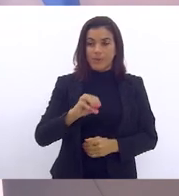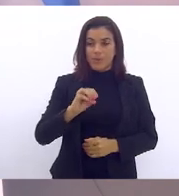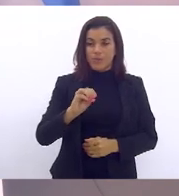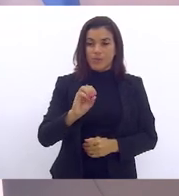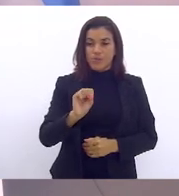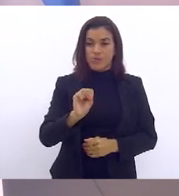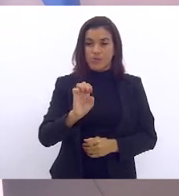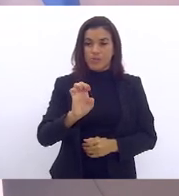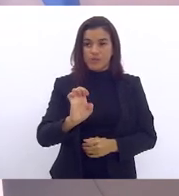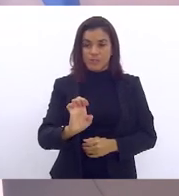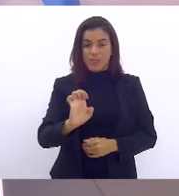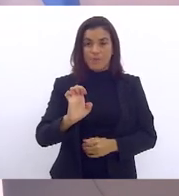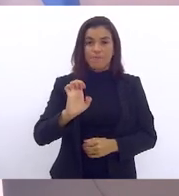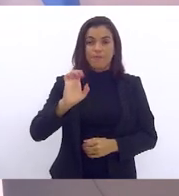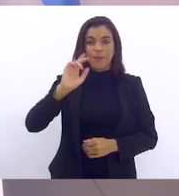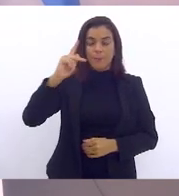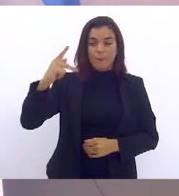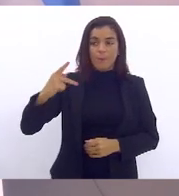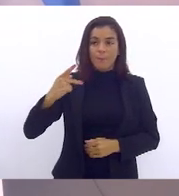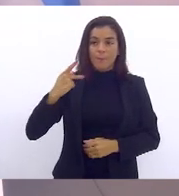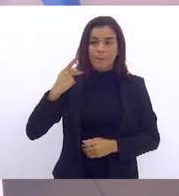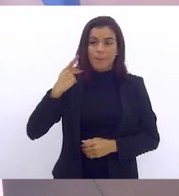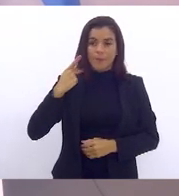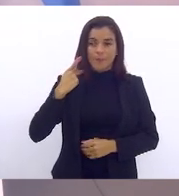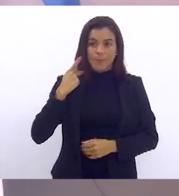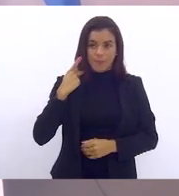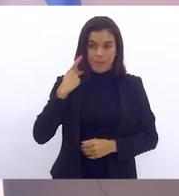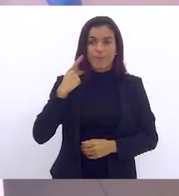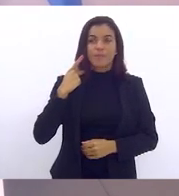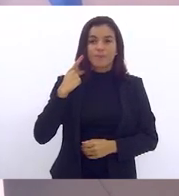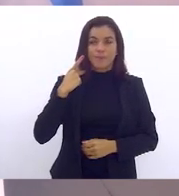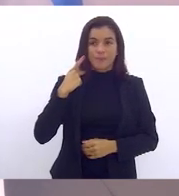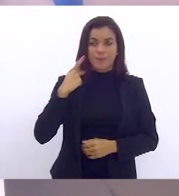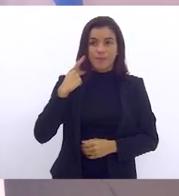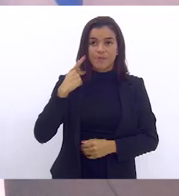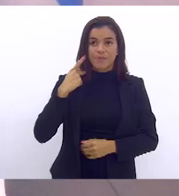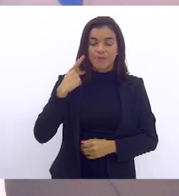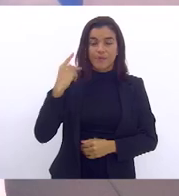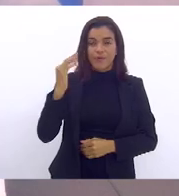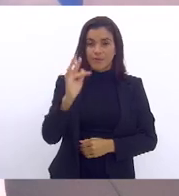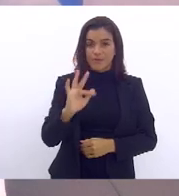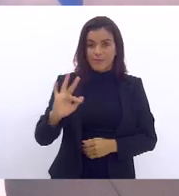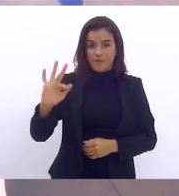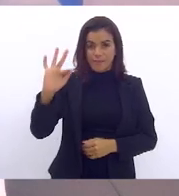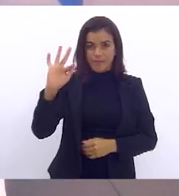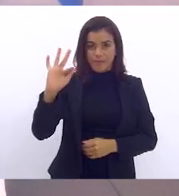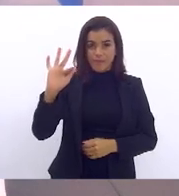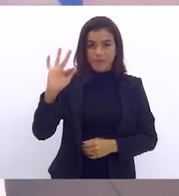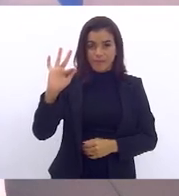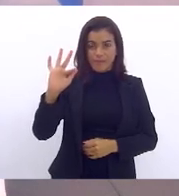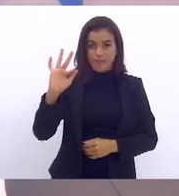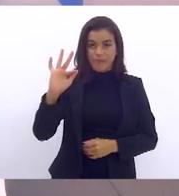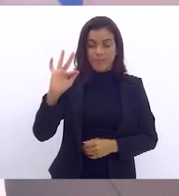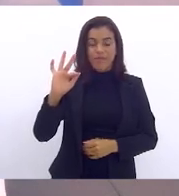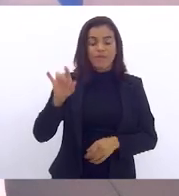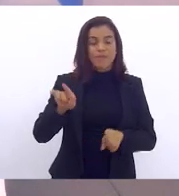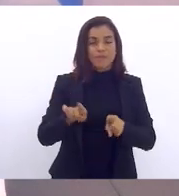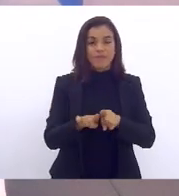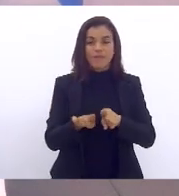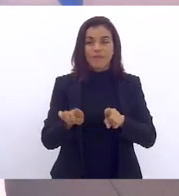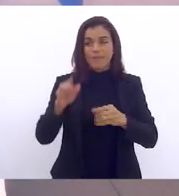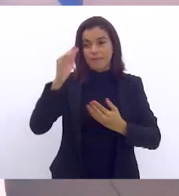esquitino procurador eh procurador federal agradecer